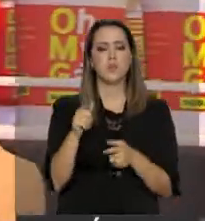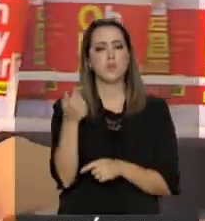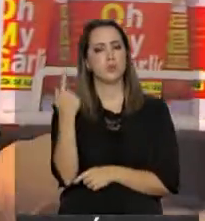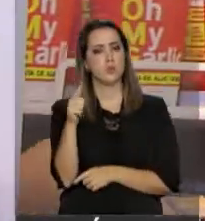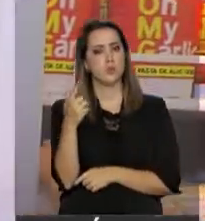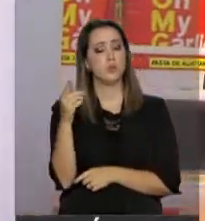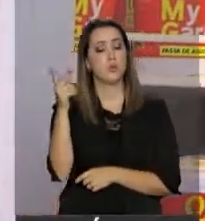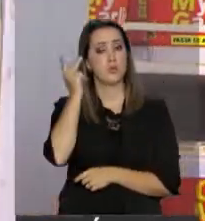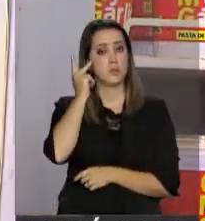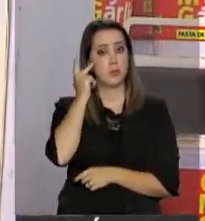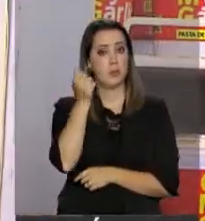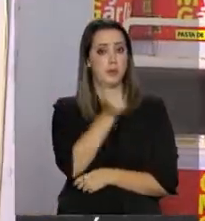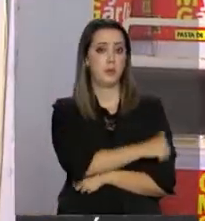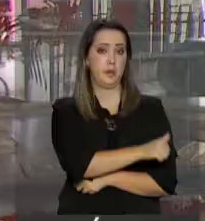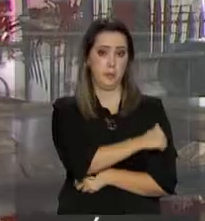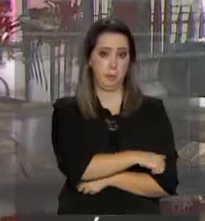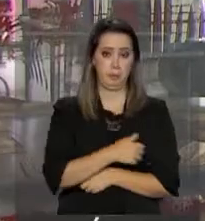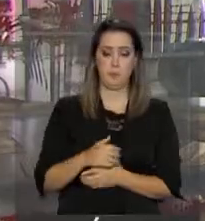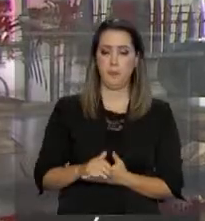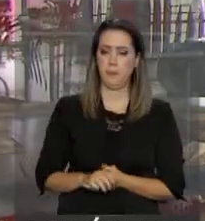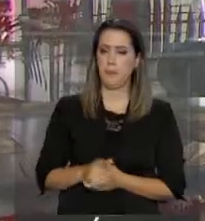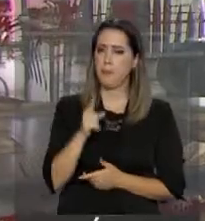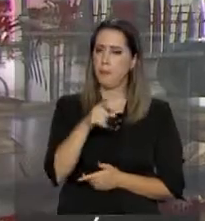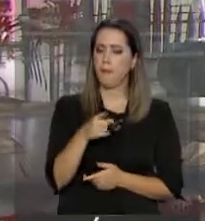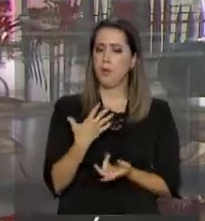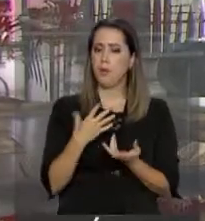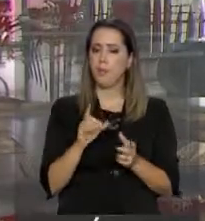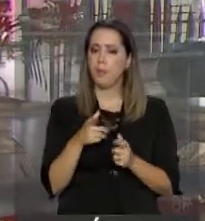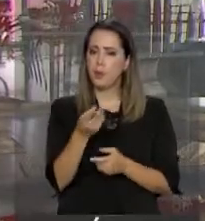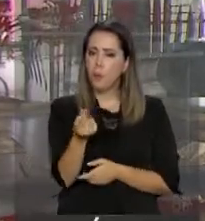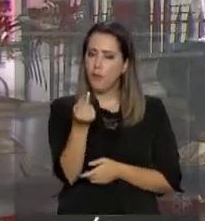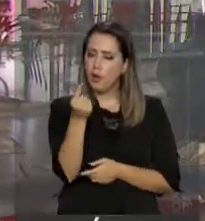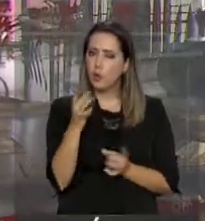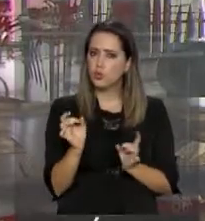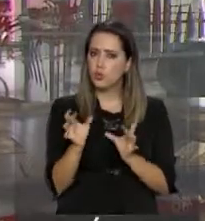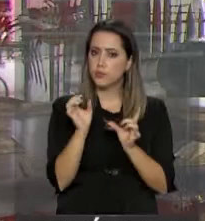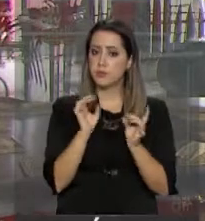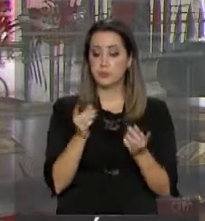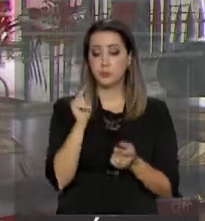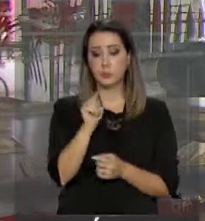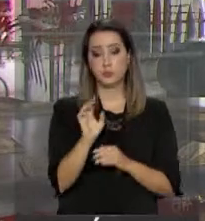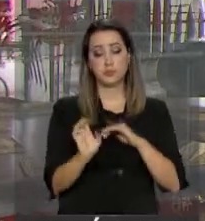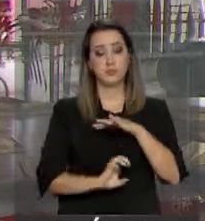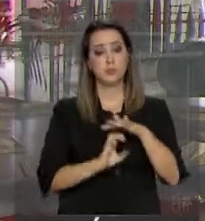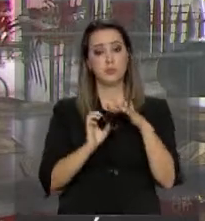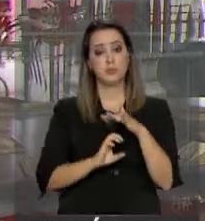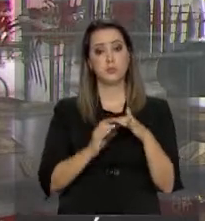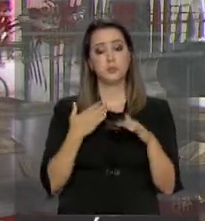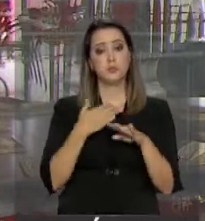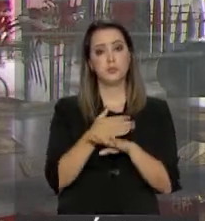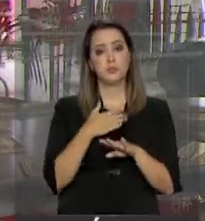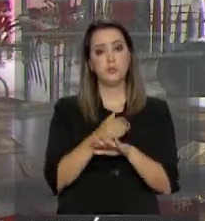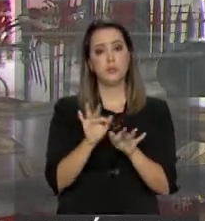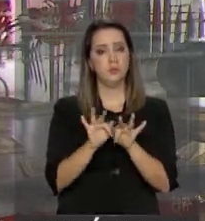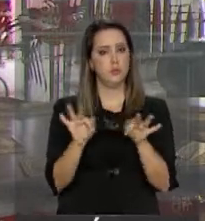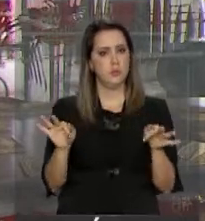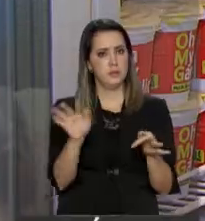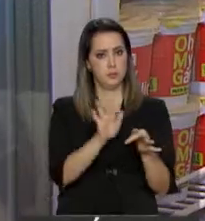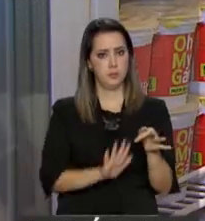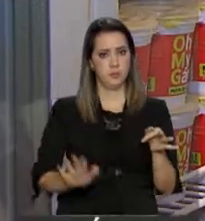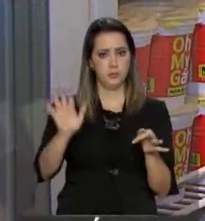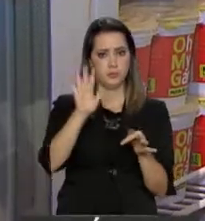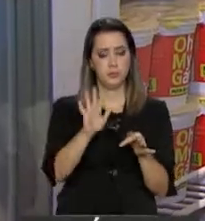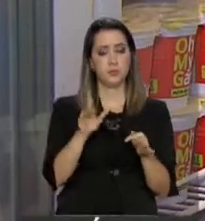são paulo e rio de janeiro pelo tamanho e faturamento da empresa de sanar enquadrada pelo simples nacional